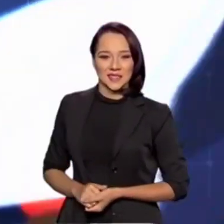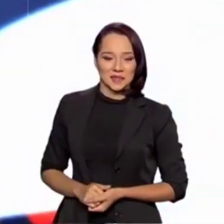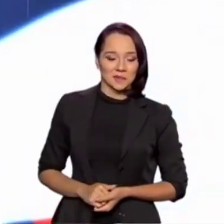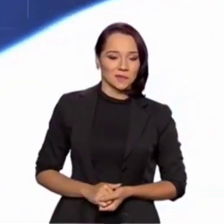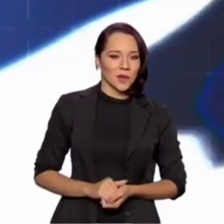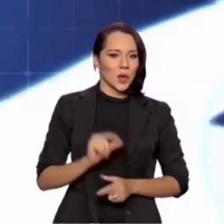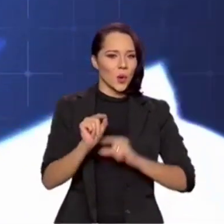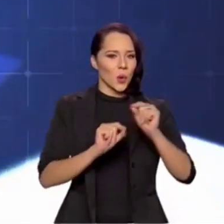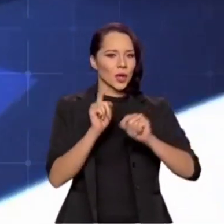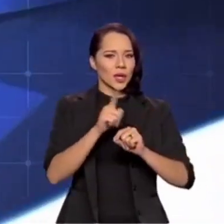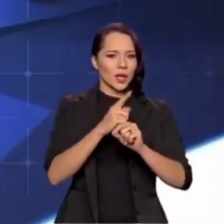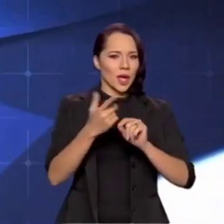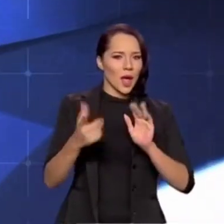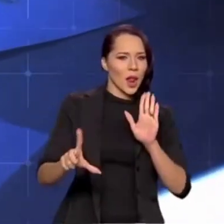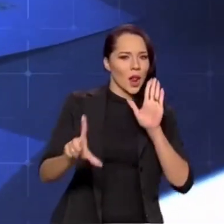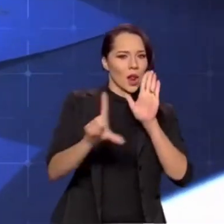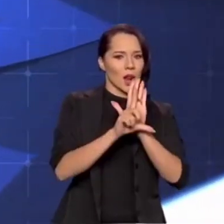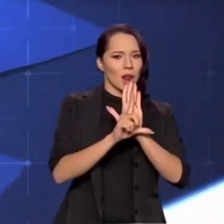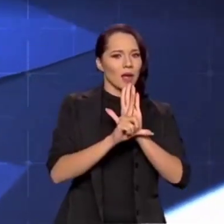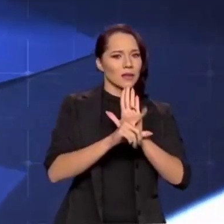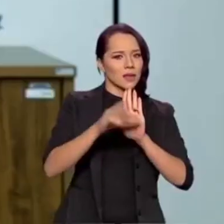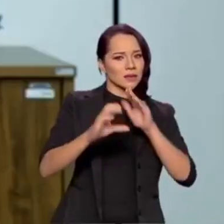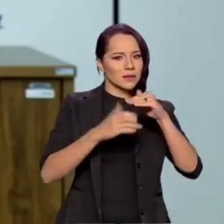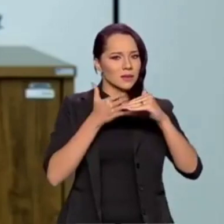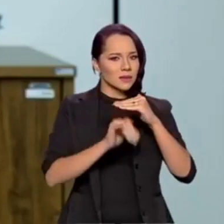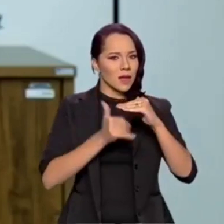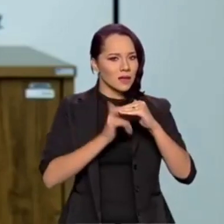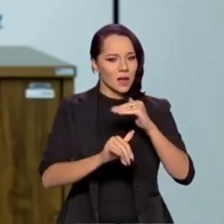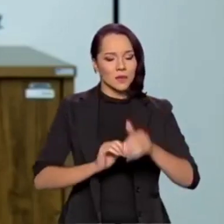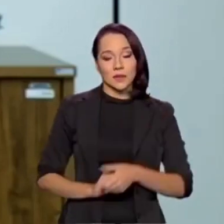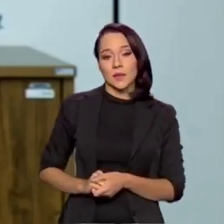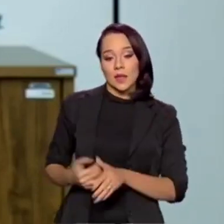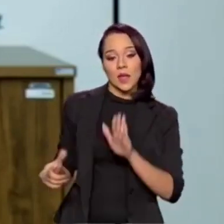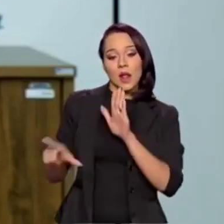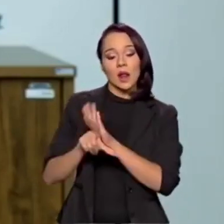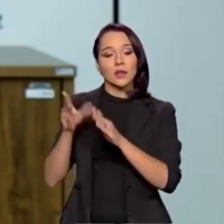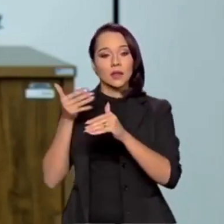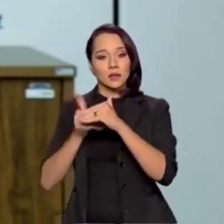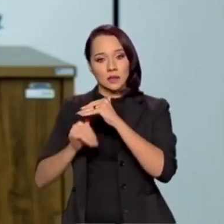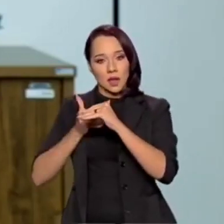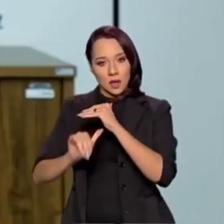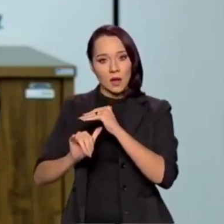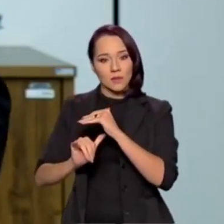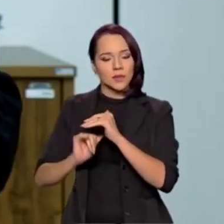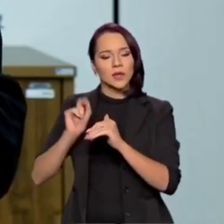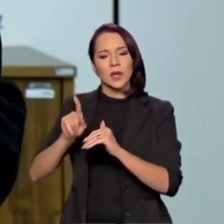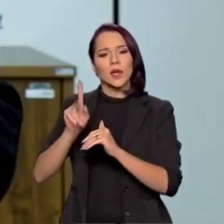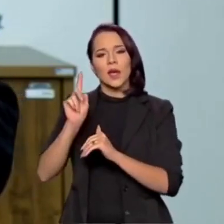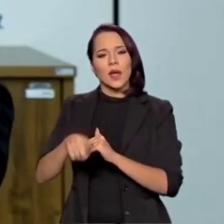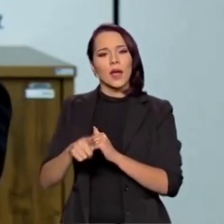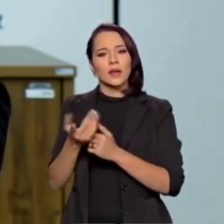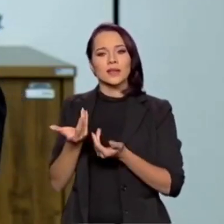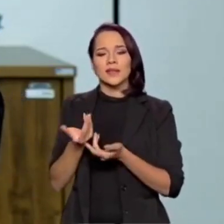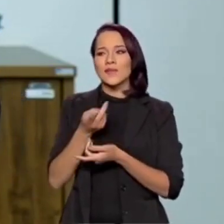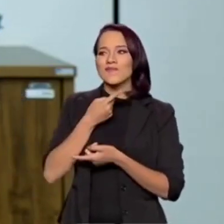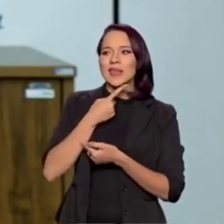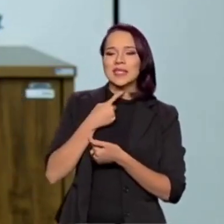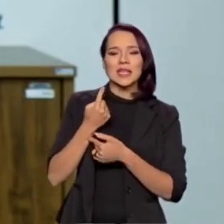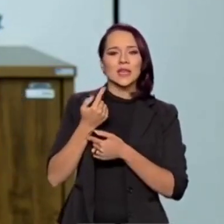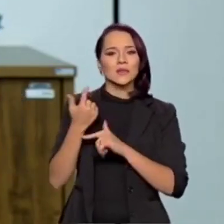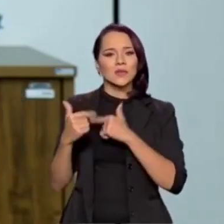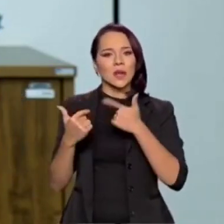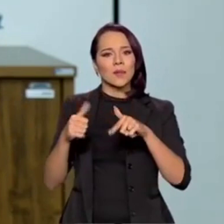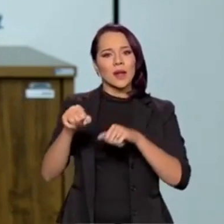O que é o Marco Legal das Startups? O Marco Legal de Startups responde ao anseio dos atores